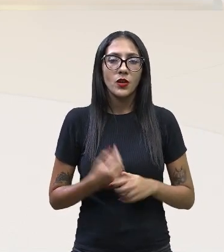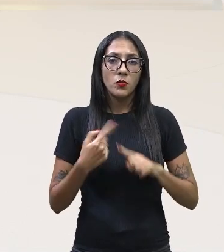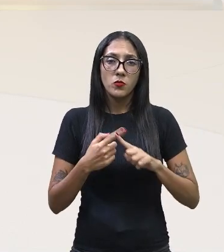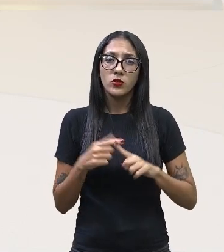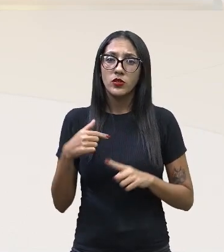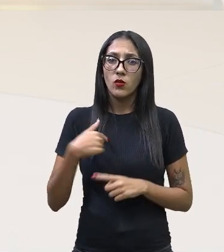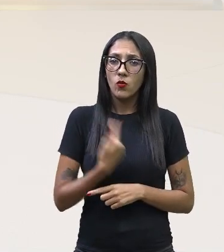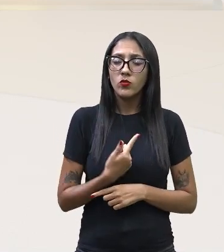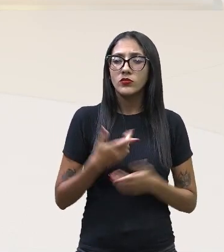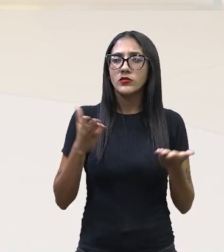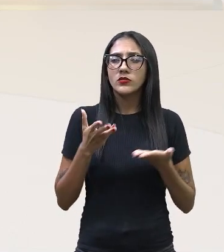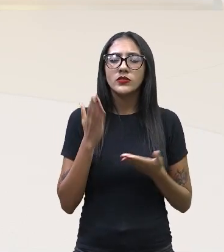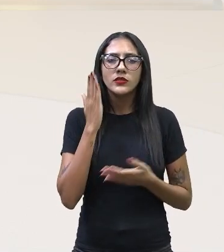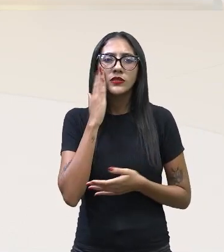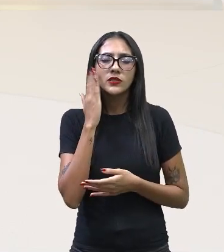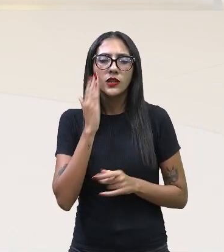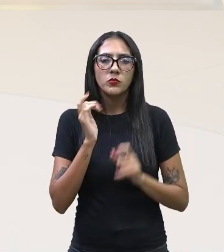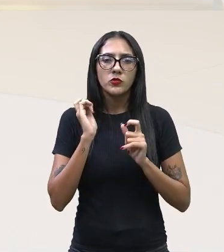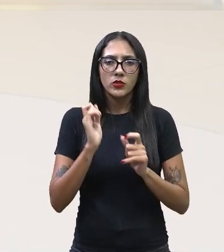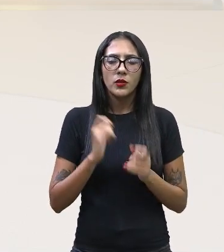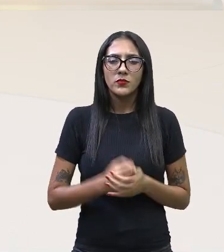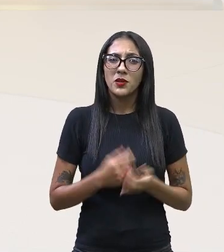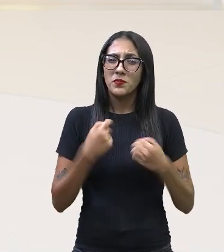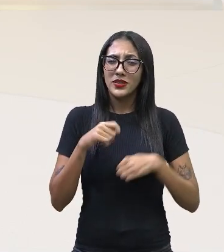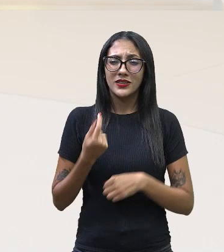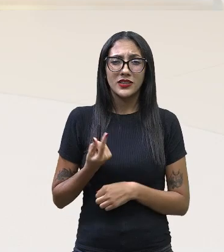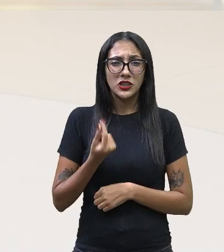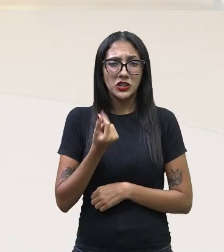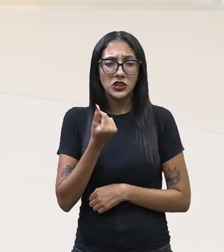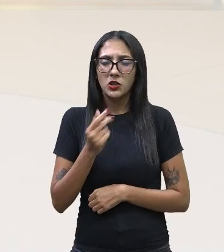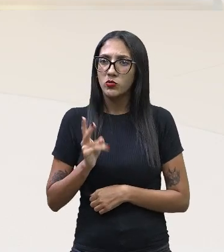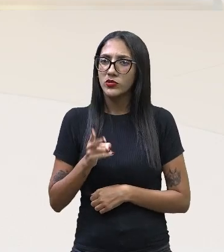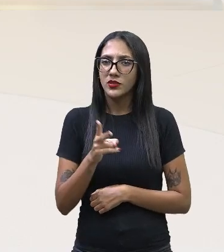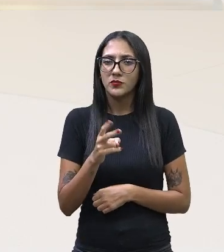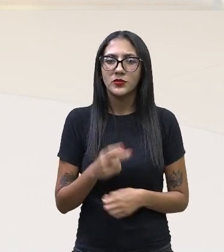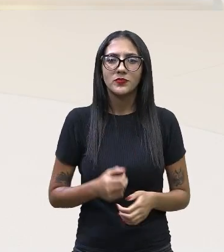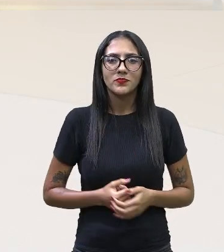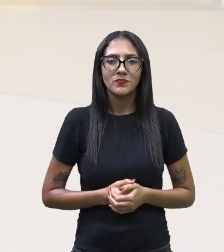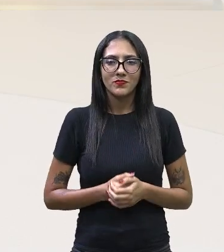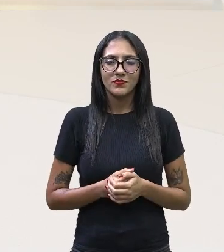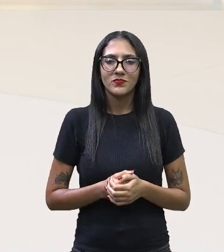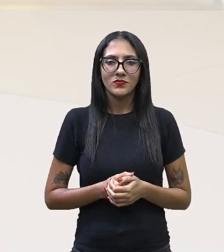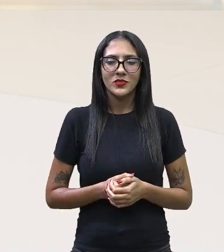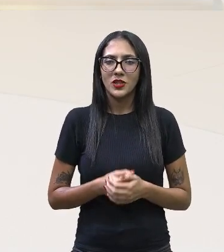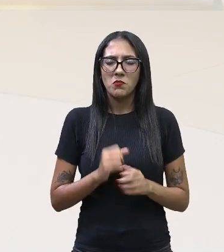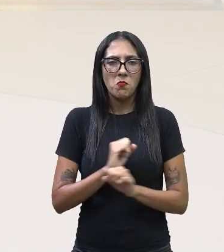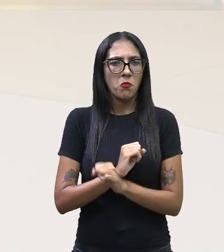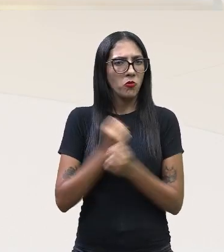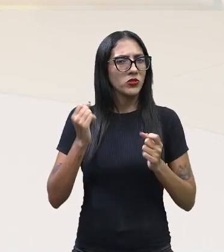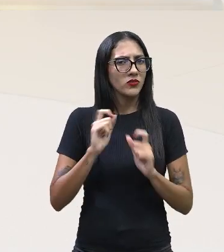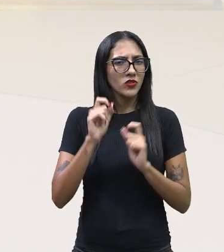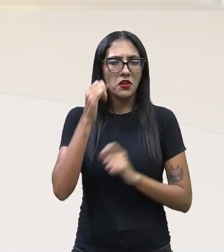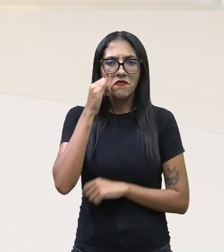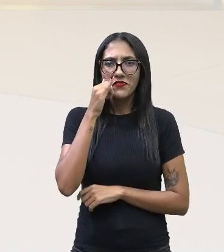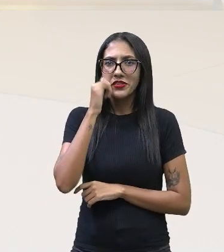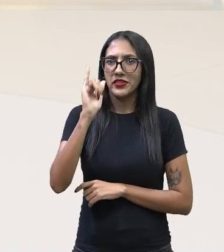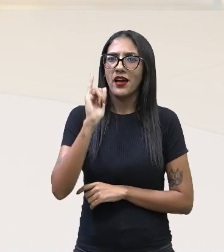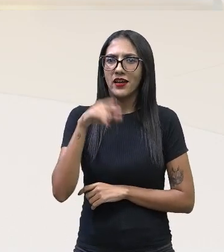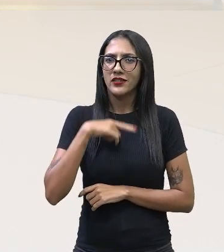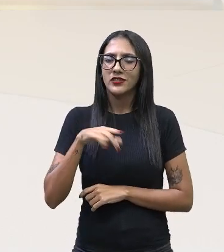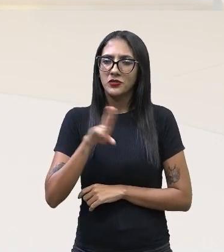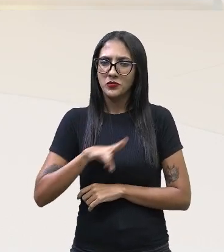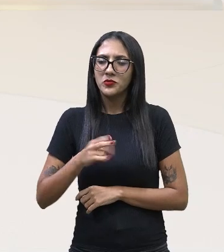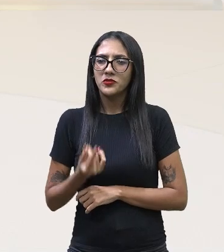mundo onde a gente precisa de dinheiro para tudo, não é mesmo? Exatamente. Não tem como fugir disso. E a ideia não é assustar, né, professora? Mas